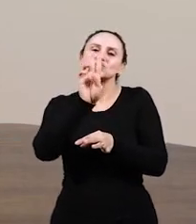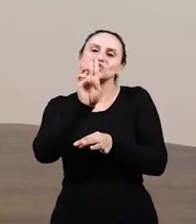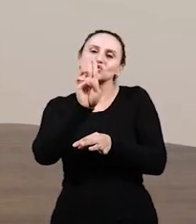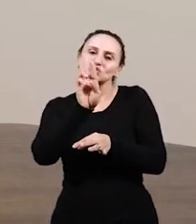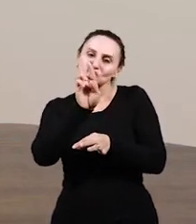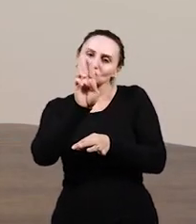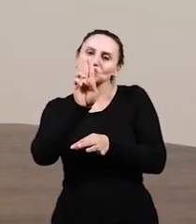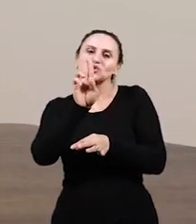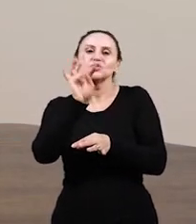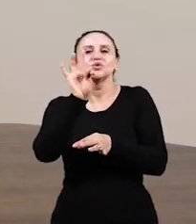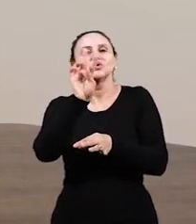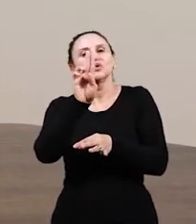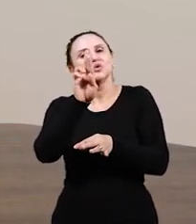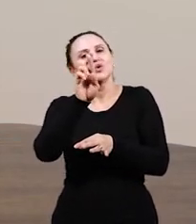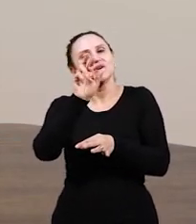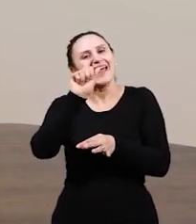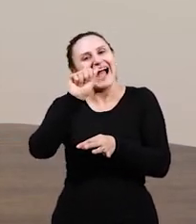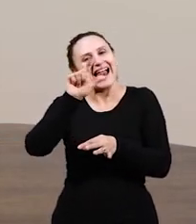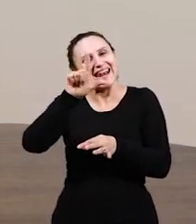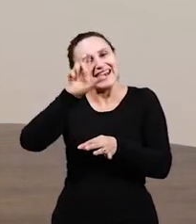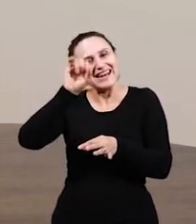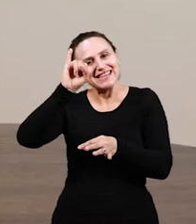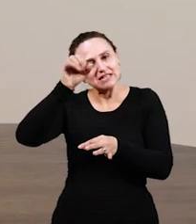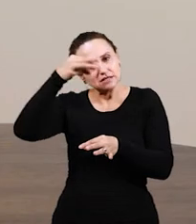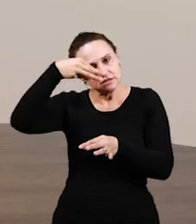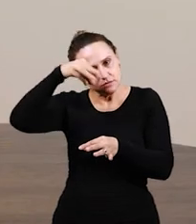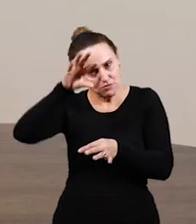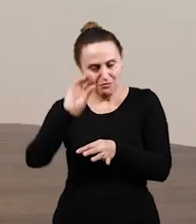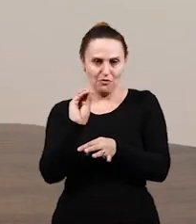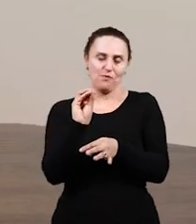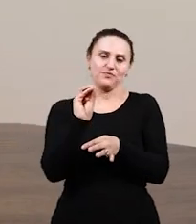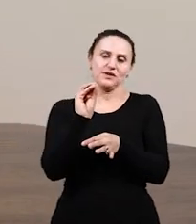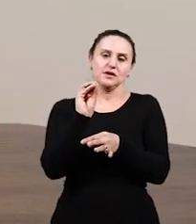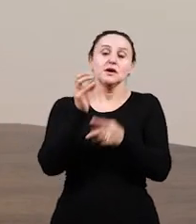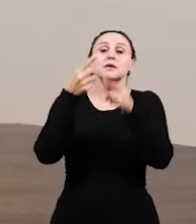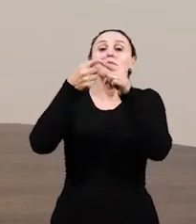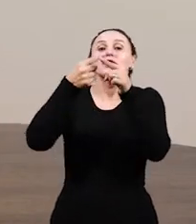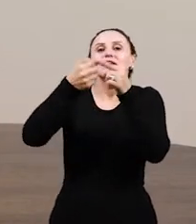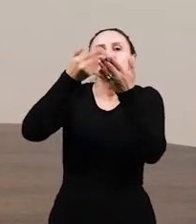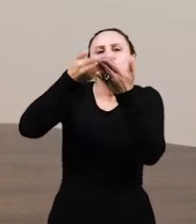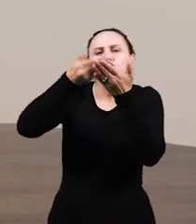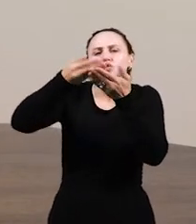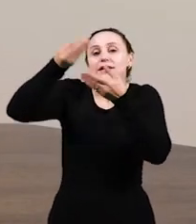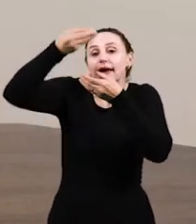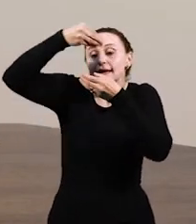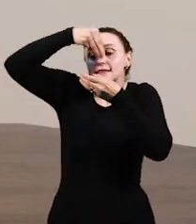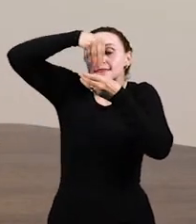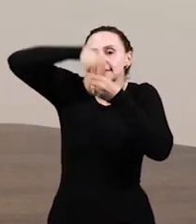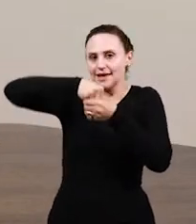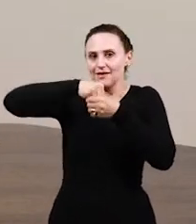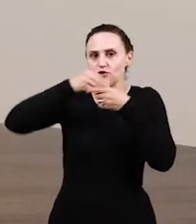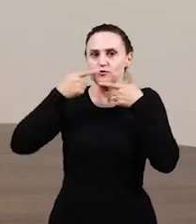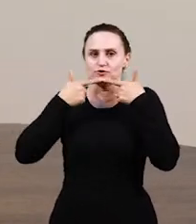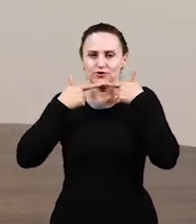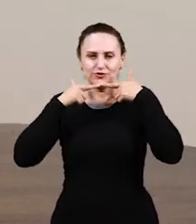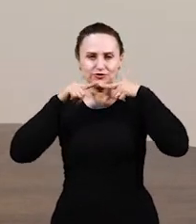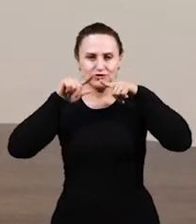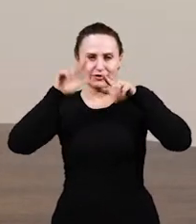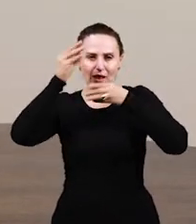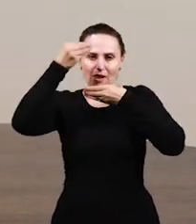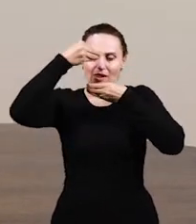porque ela parte da relação interna da língua né faça isso tudo aquilo que é interna é